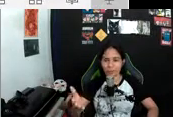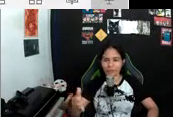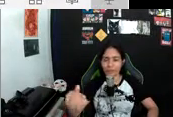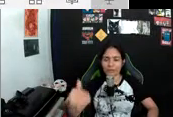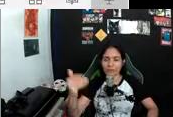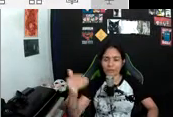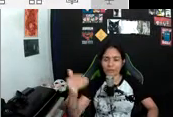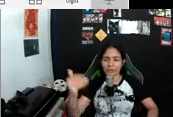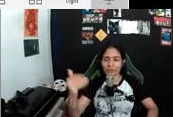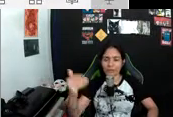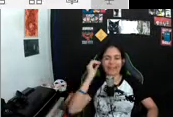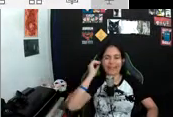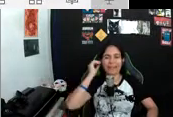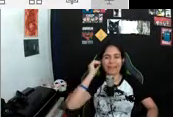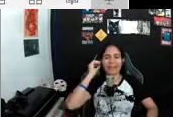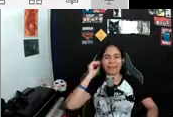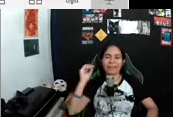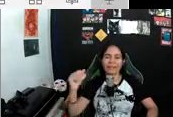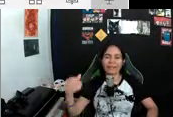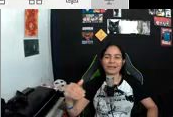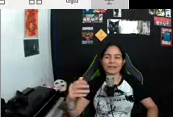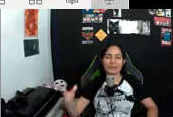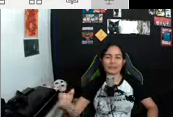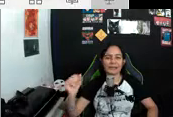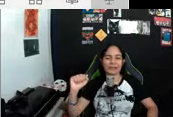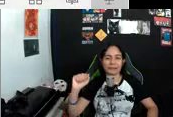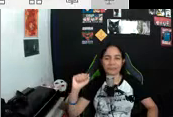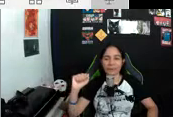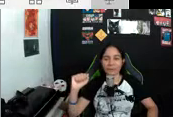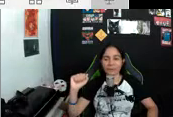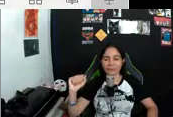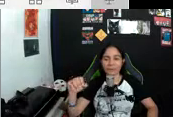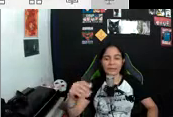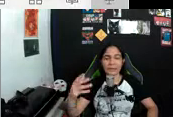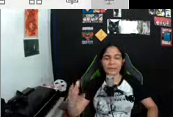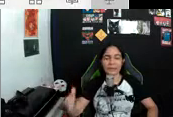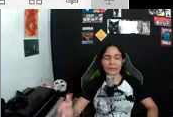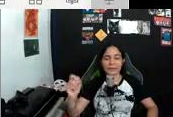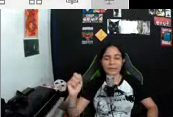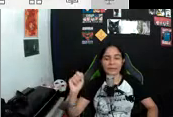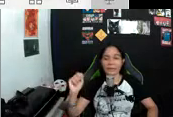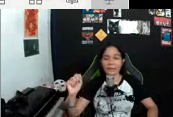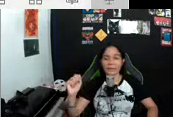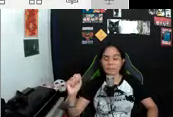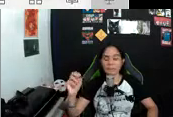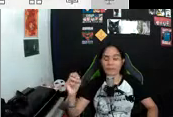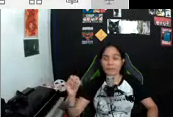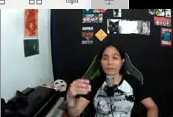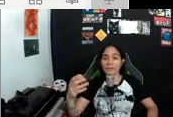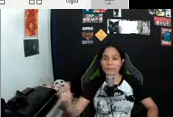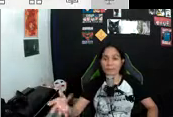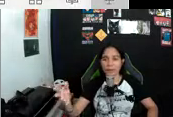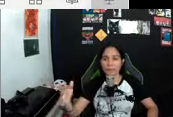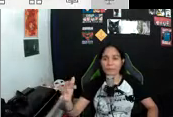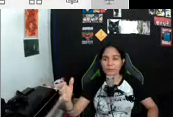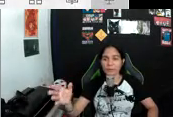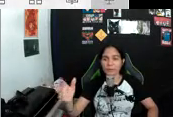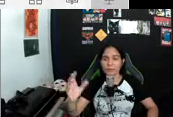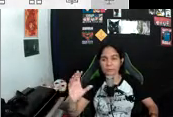na enfermagem, no caso vocês, né, na enfermagem também vão ter que ter